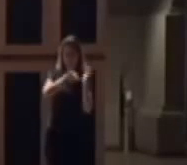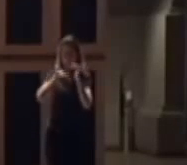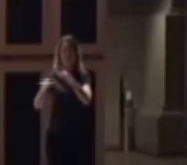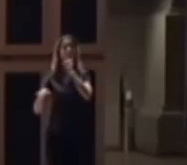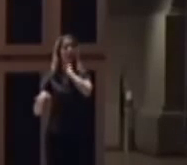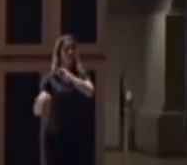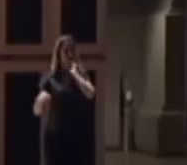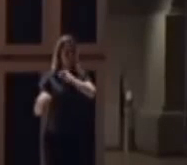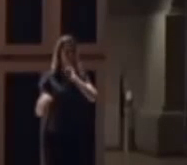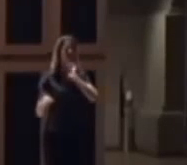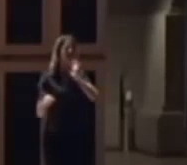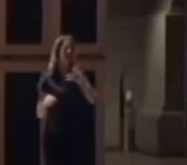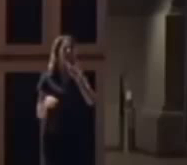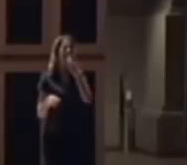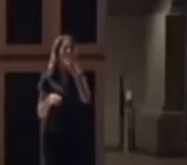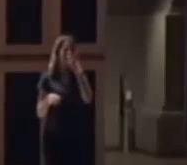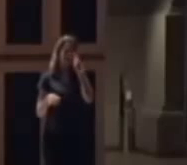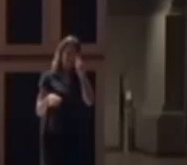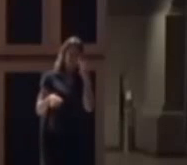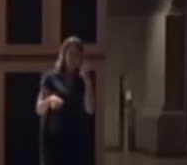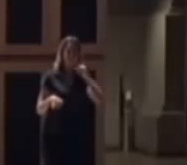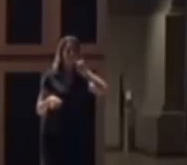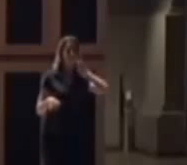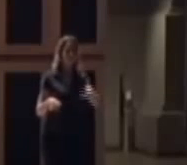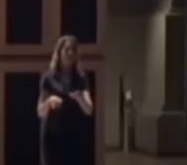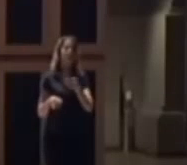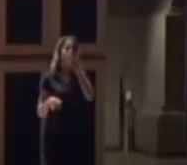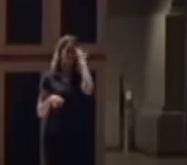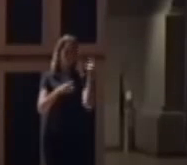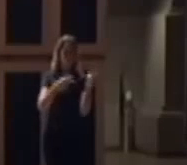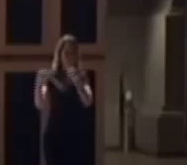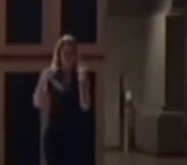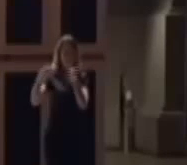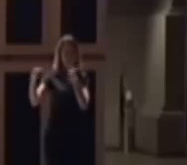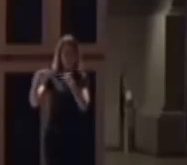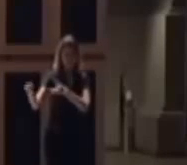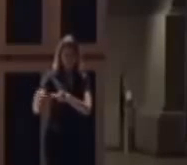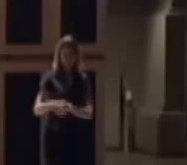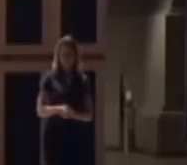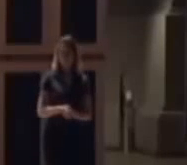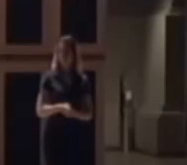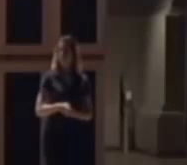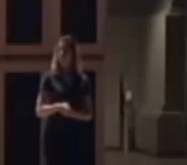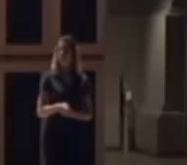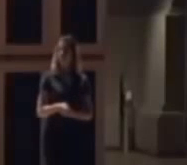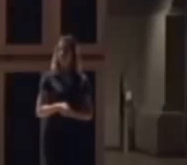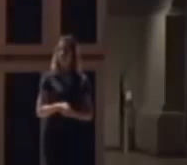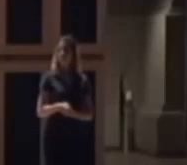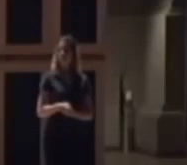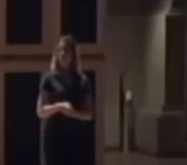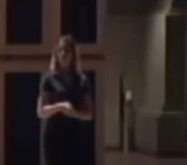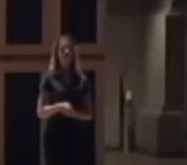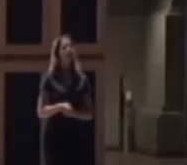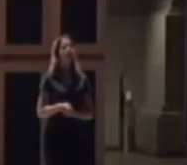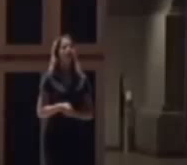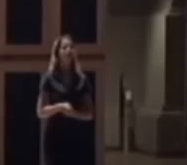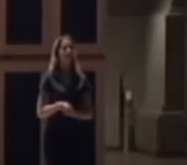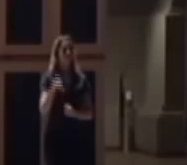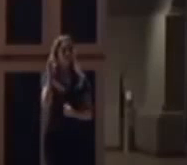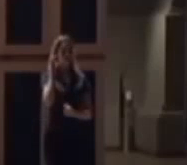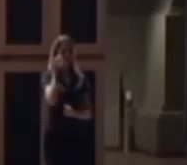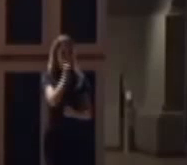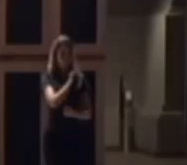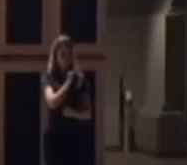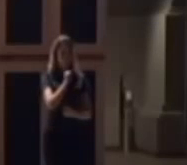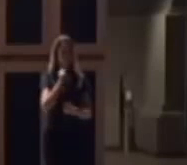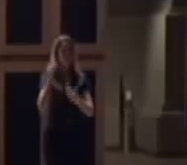Gerais. Já teve mais de 3 milhões e meio de visitantes. Pode passar. É os que estão em implantação, então, rapidamente, o